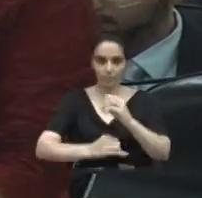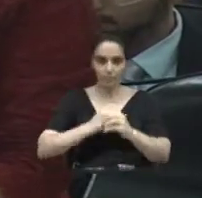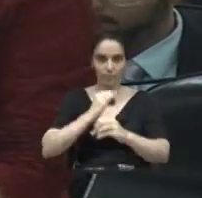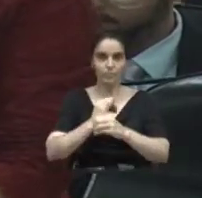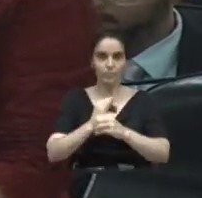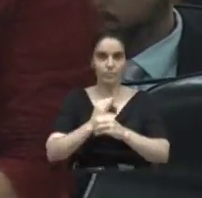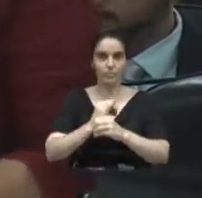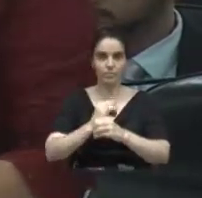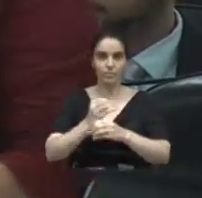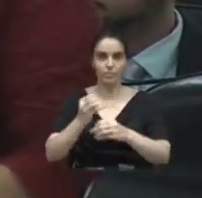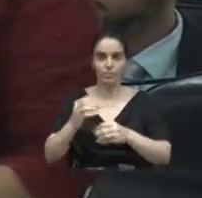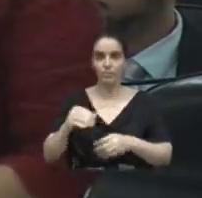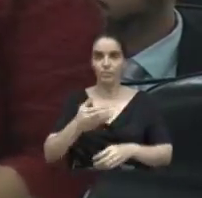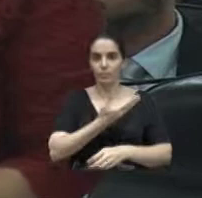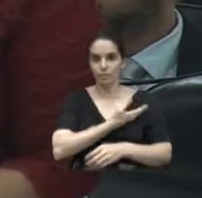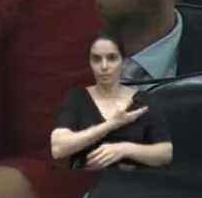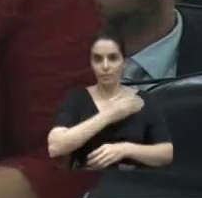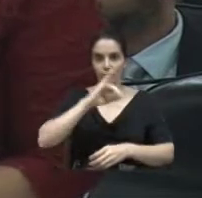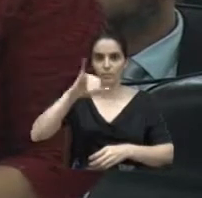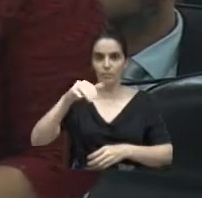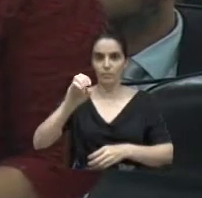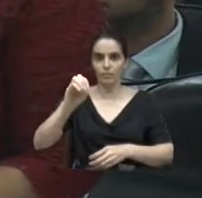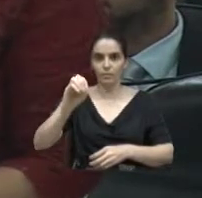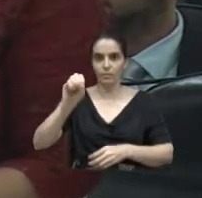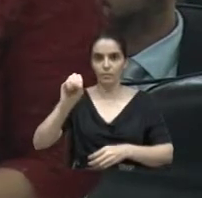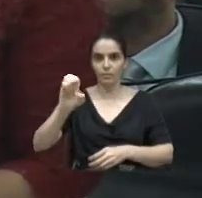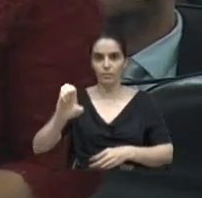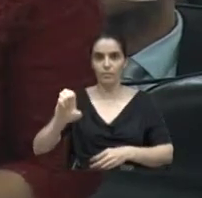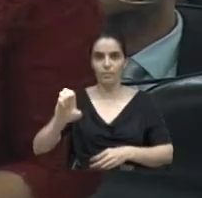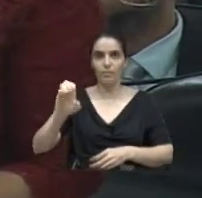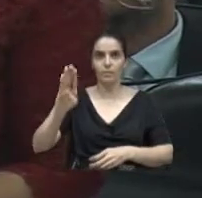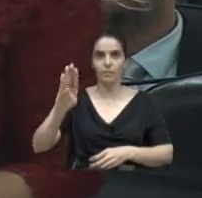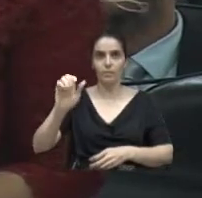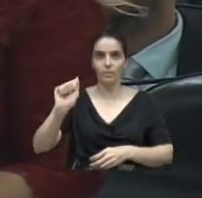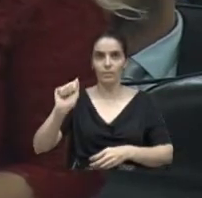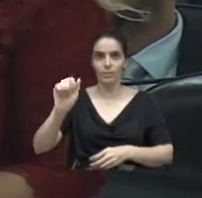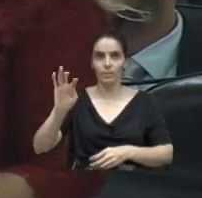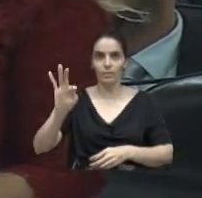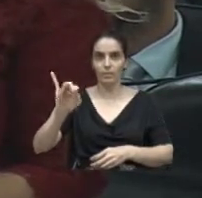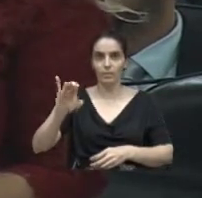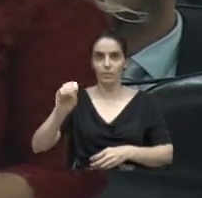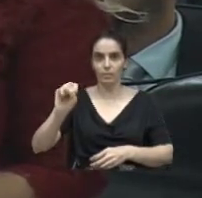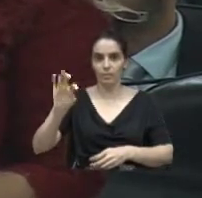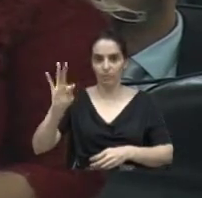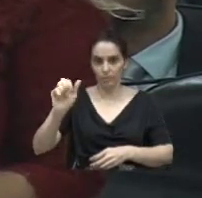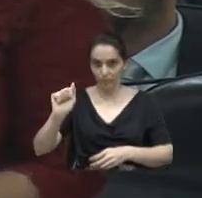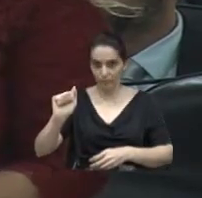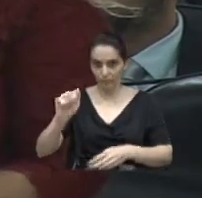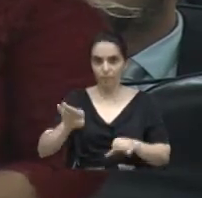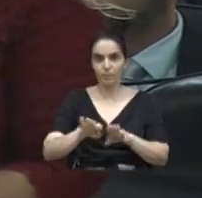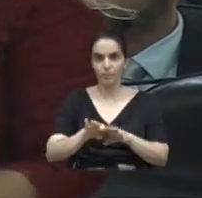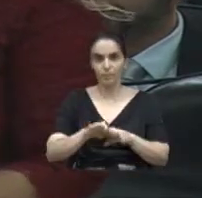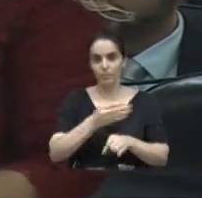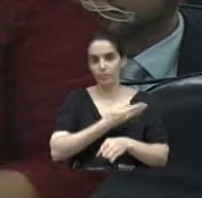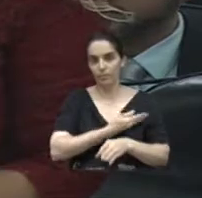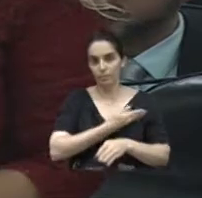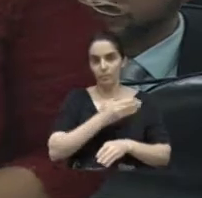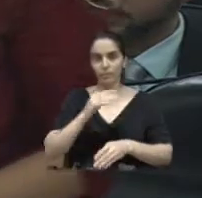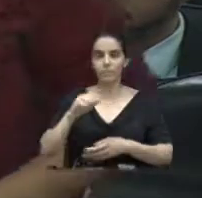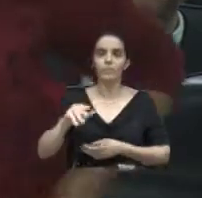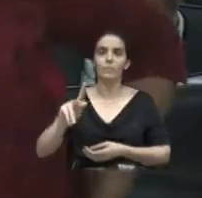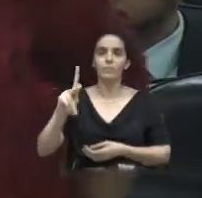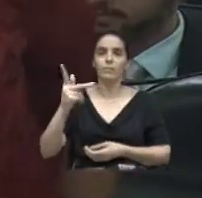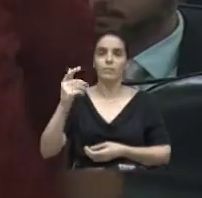José Hélio, José Batista e o seu Hélio aqui presente no plenário. Sejam muito